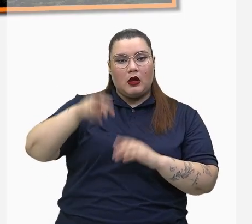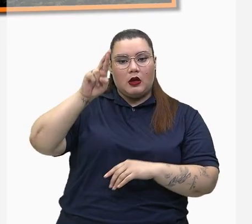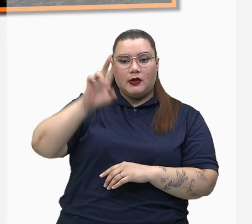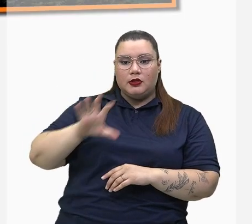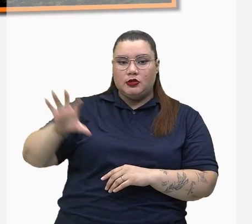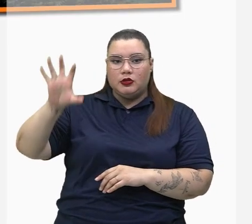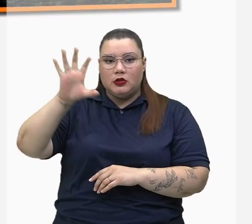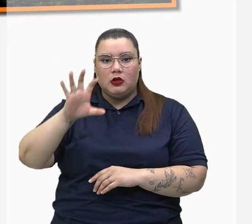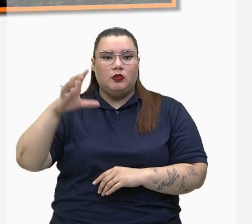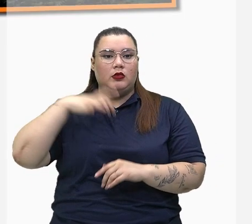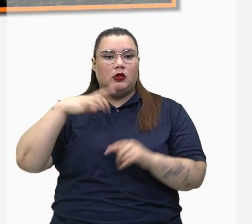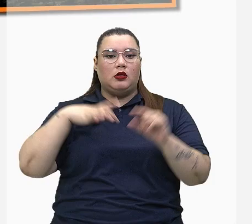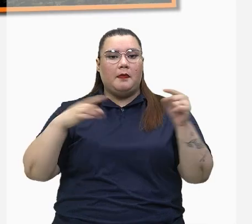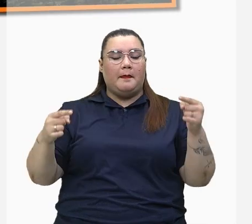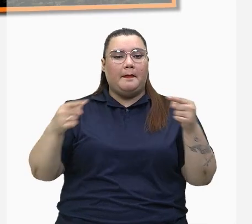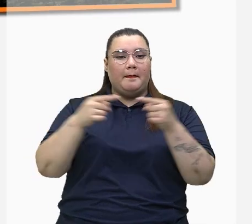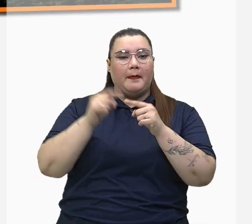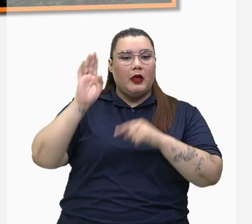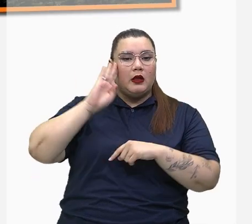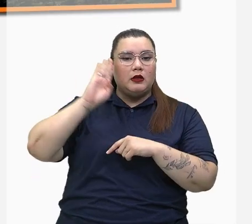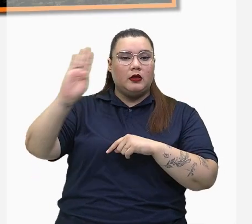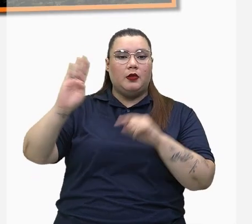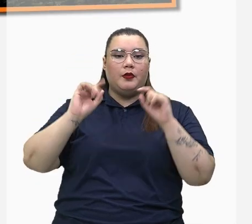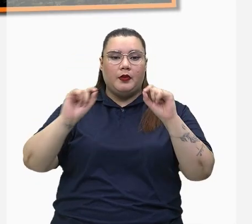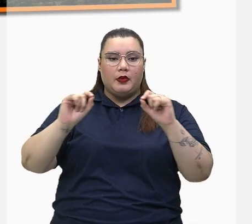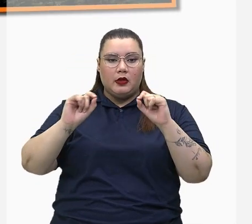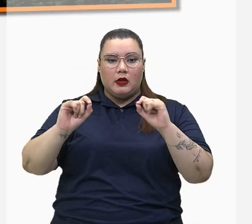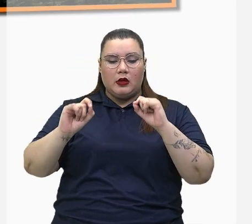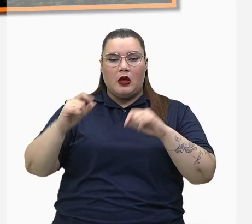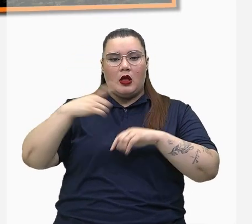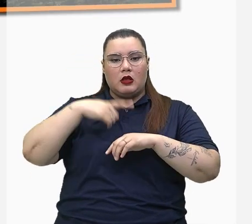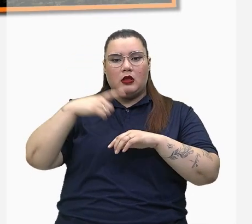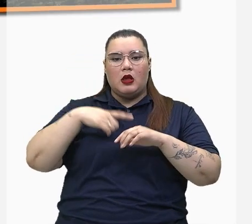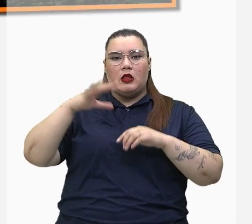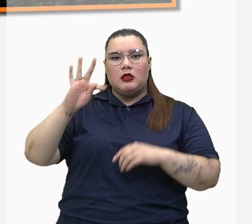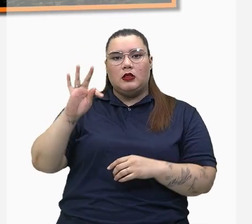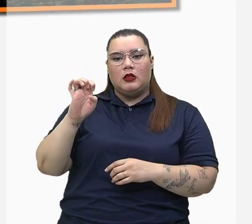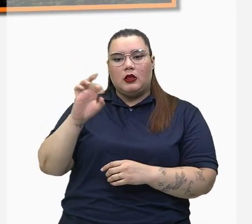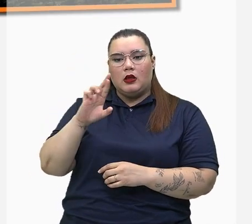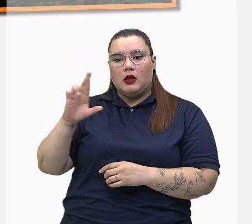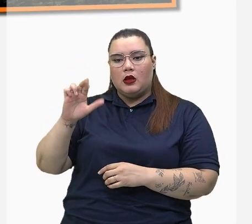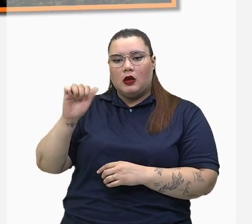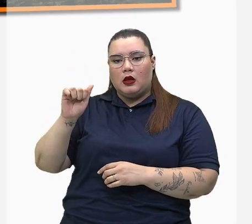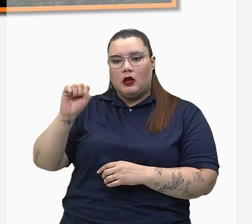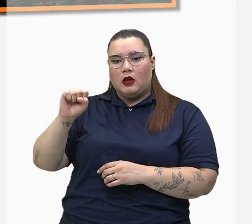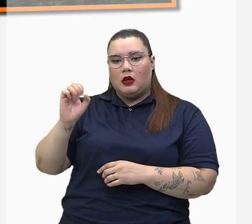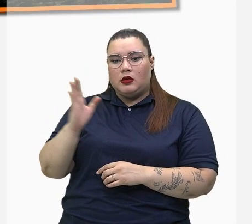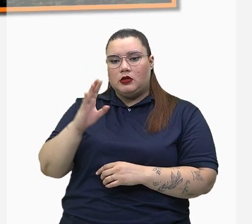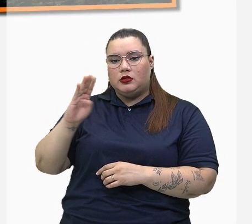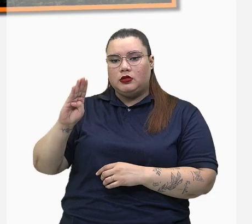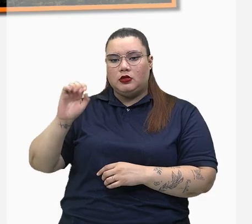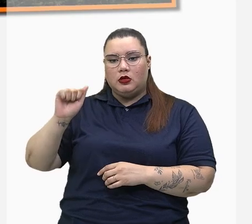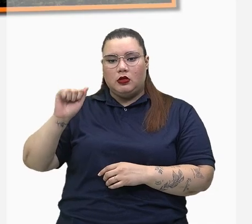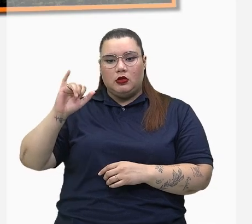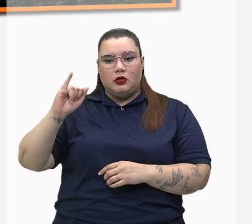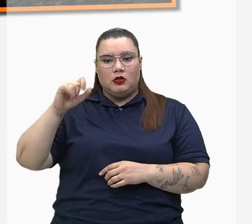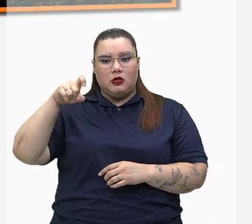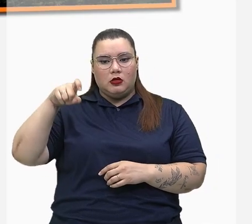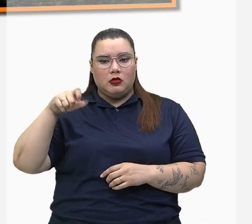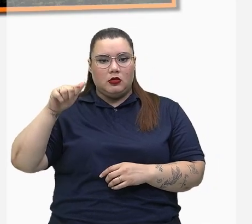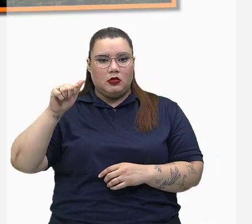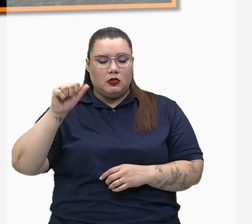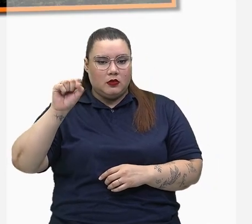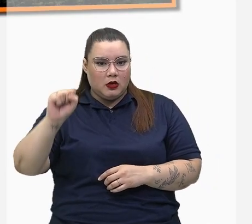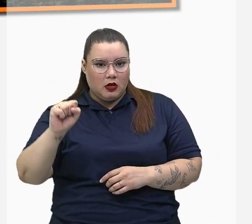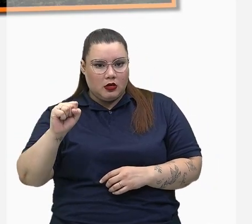é constituída predominantemente por terras baixas, ou seja, de baixas